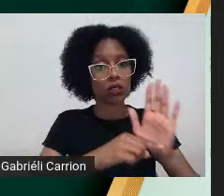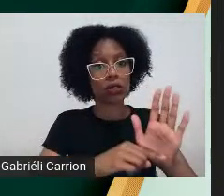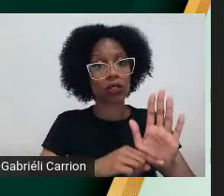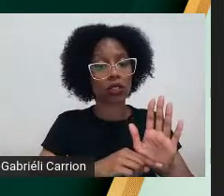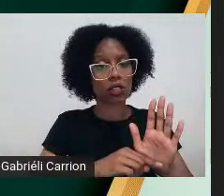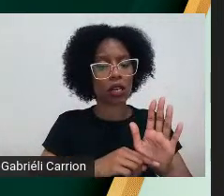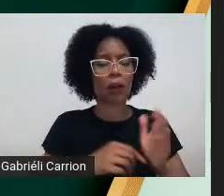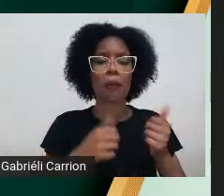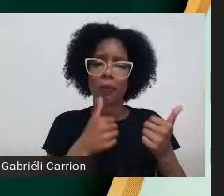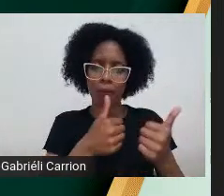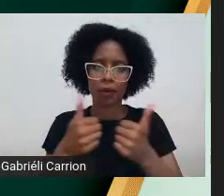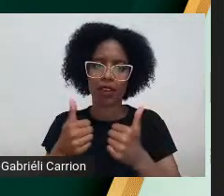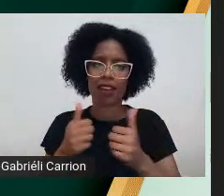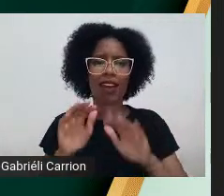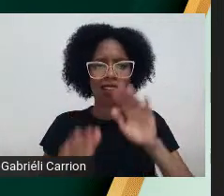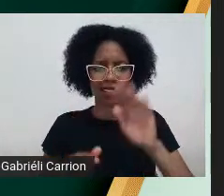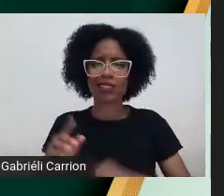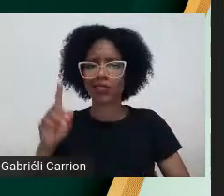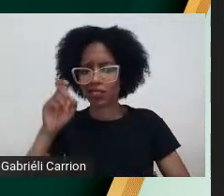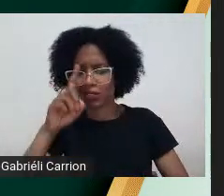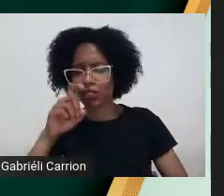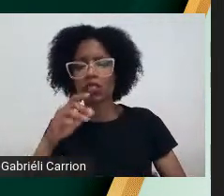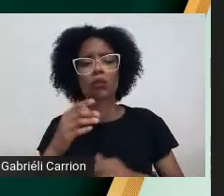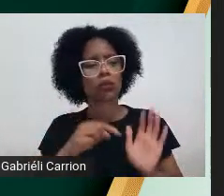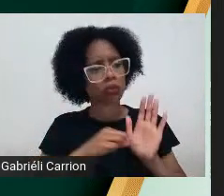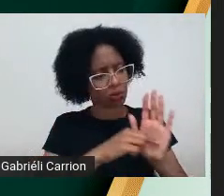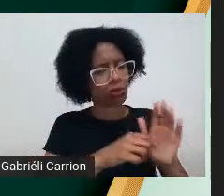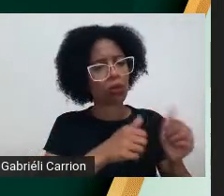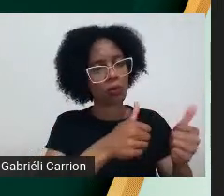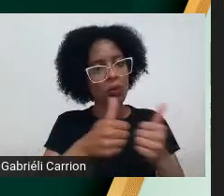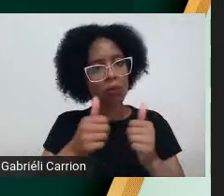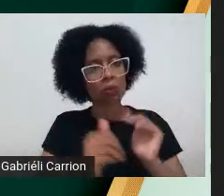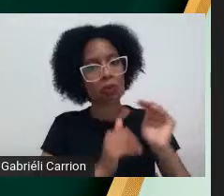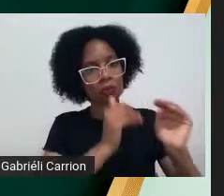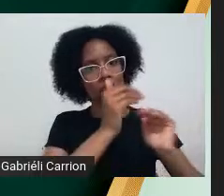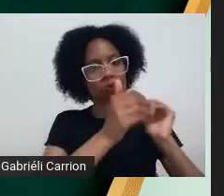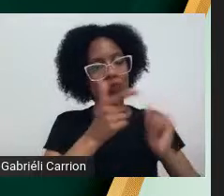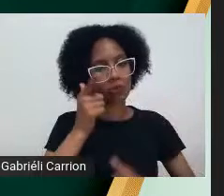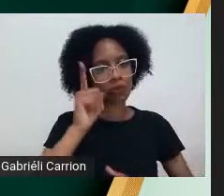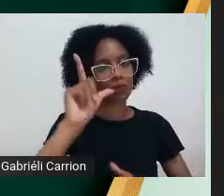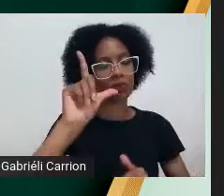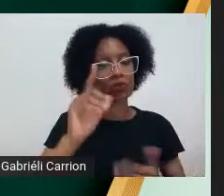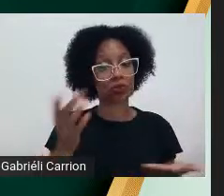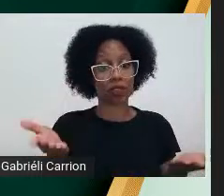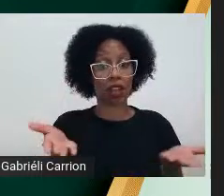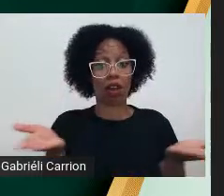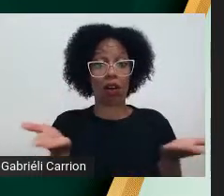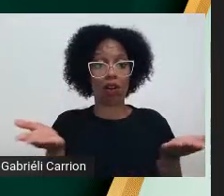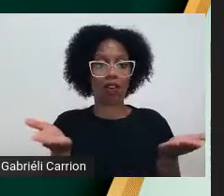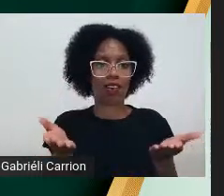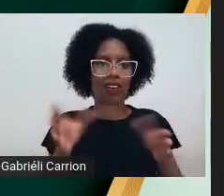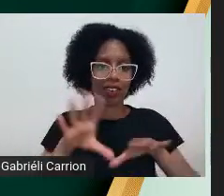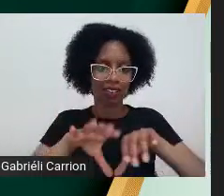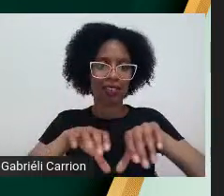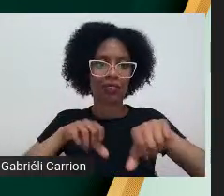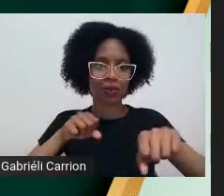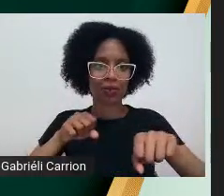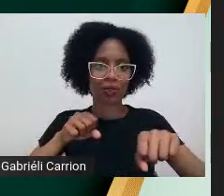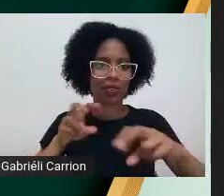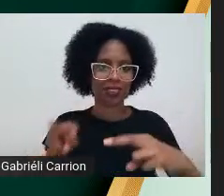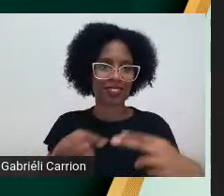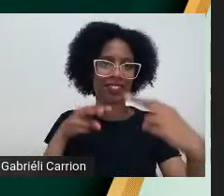nos ajudado a executar o nosso trabalho e a própria formatura é o exemplo disso. Feita essa